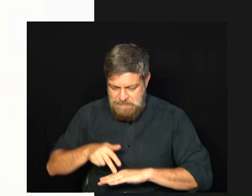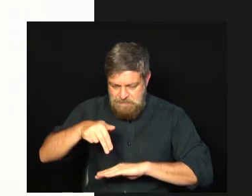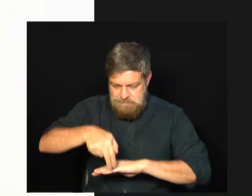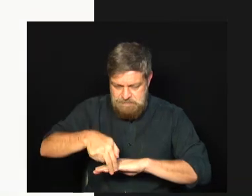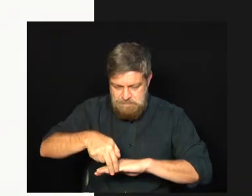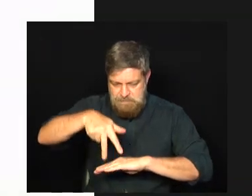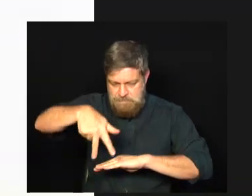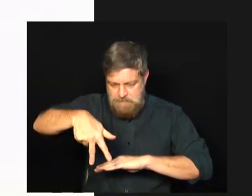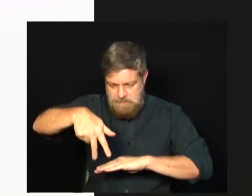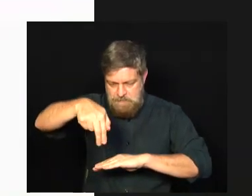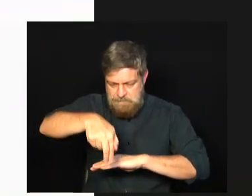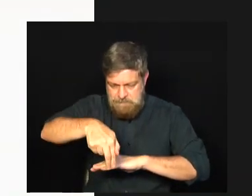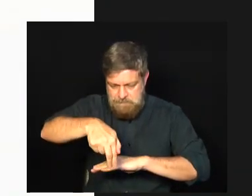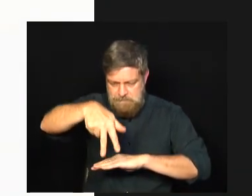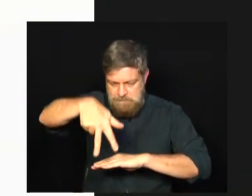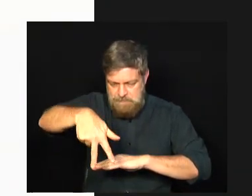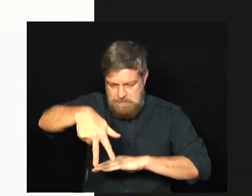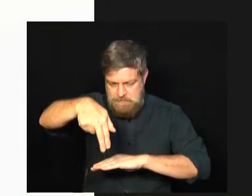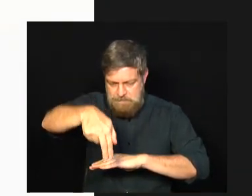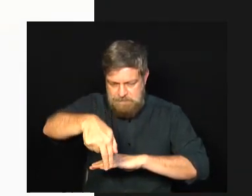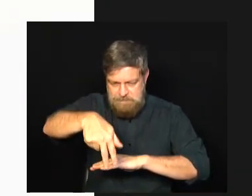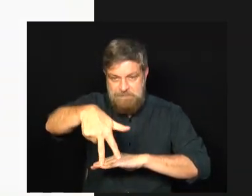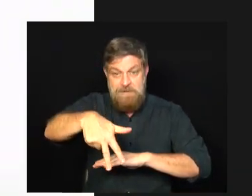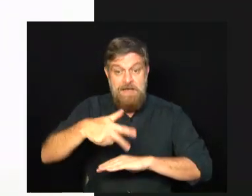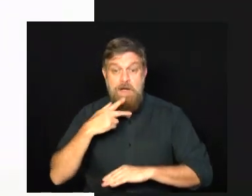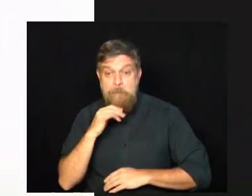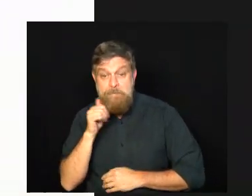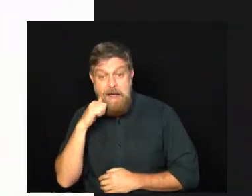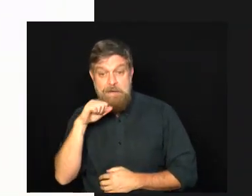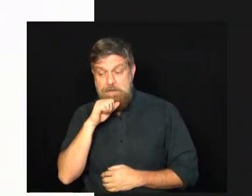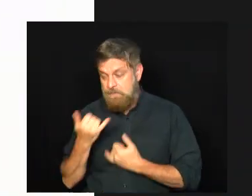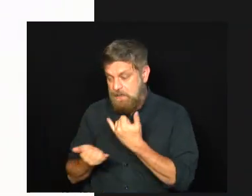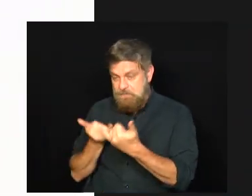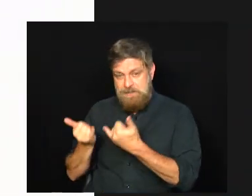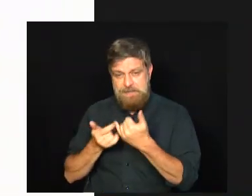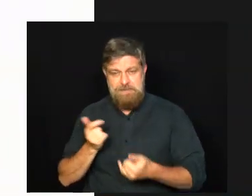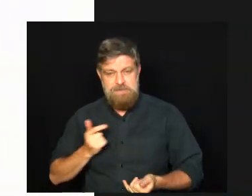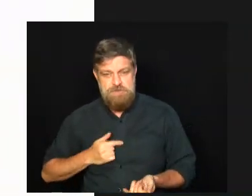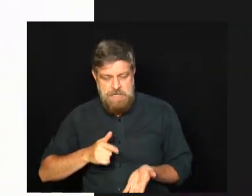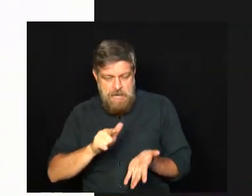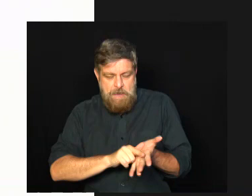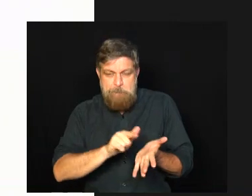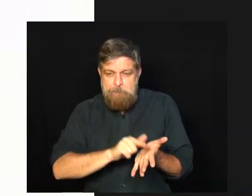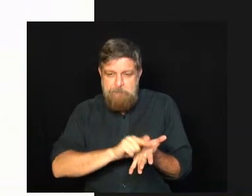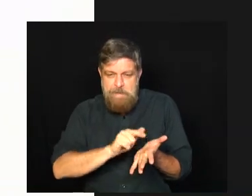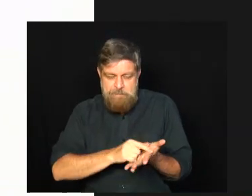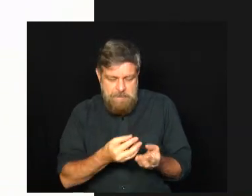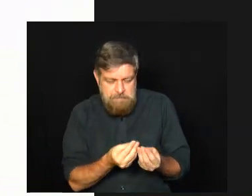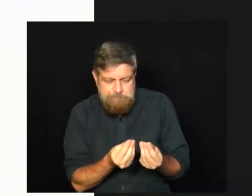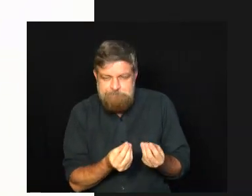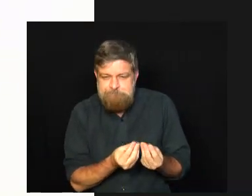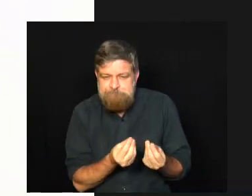brincando. Um mundo de papel de seda e